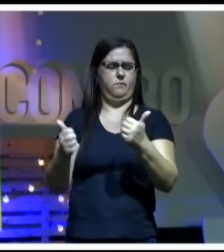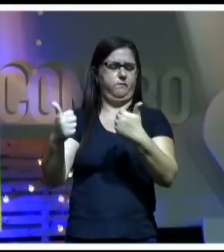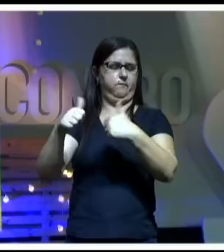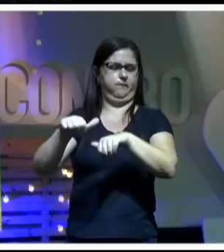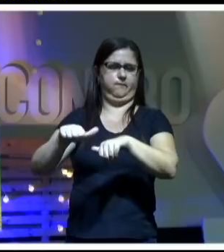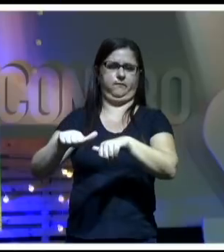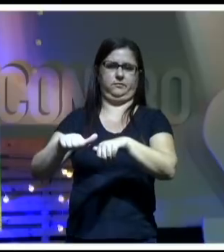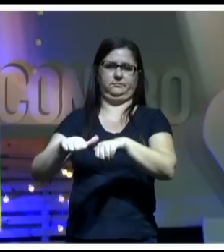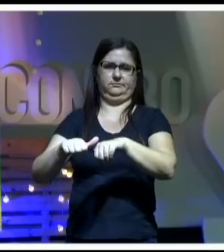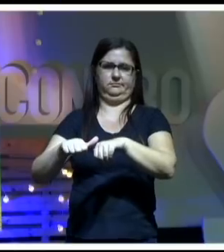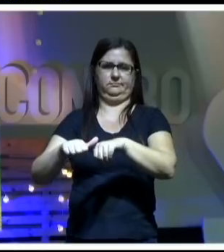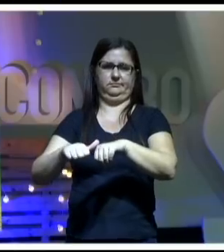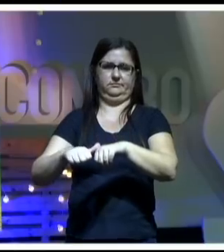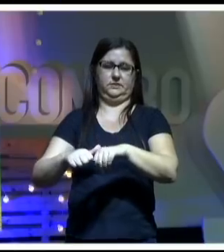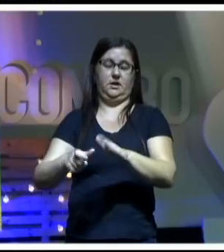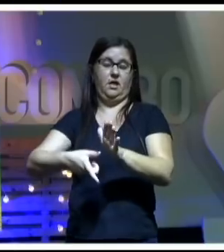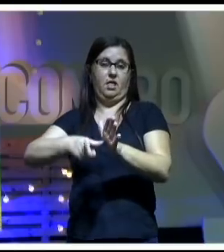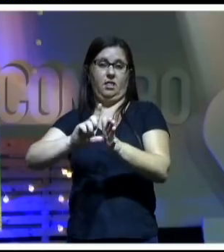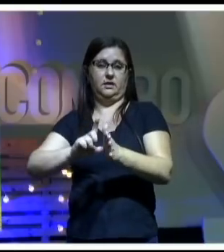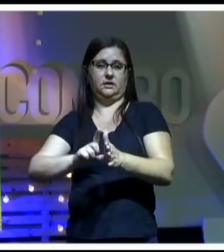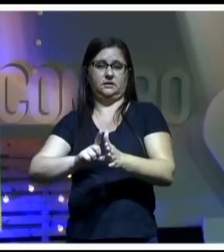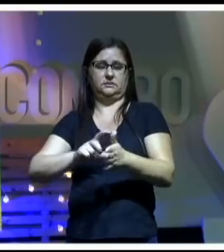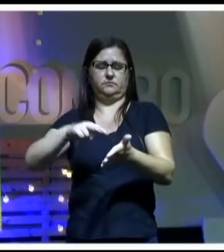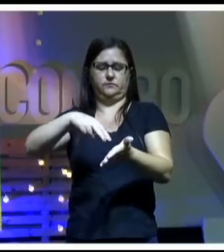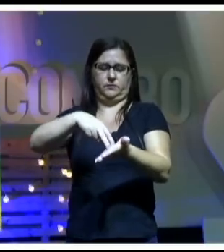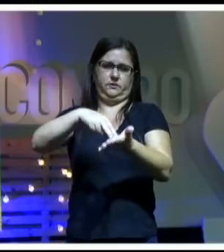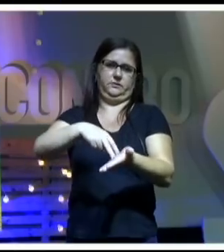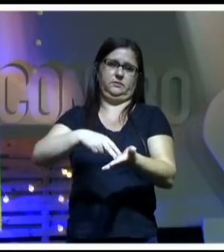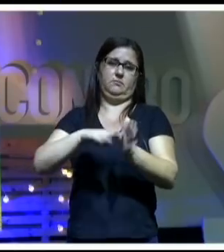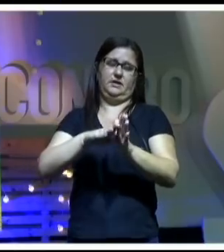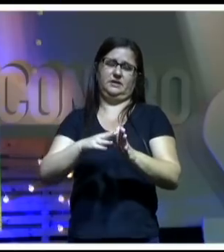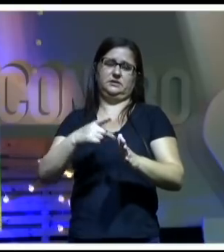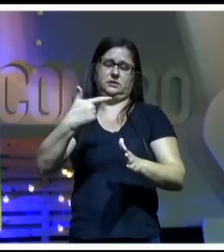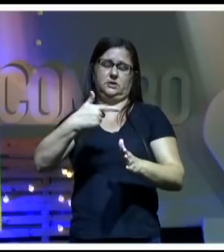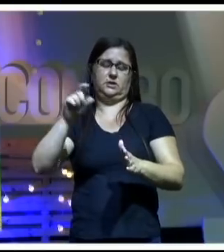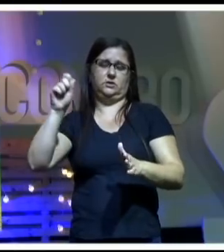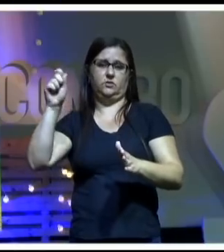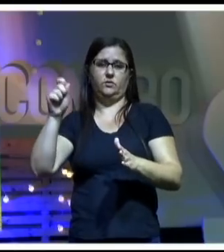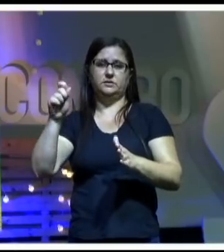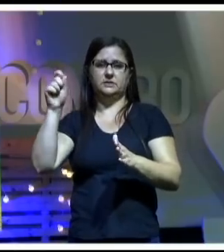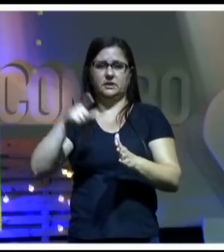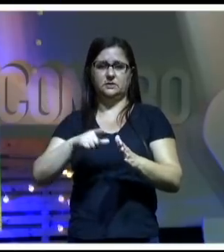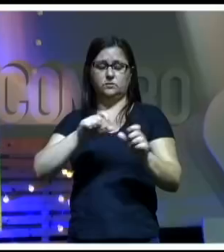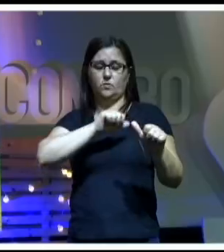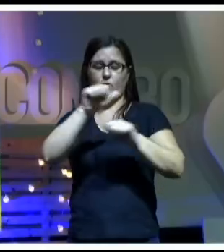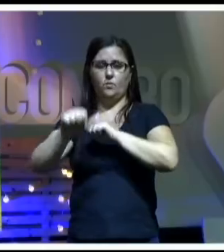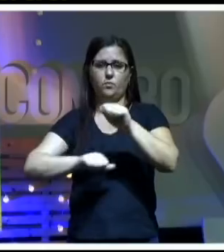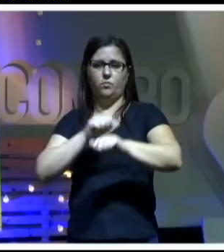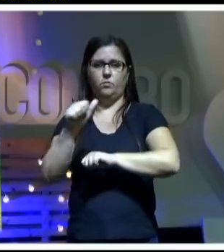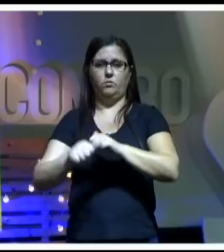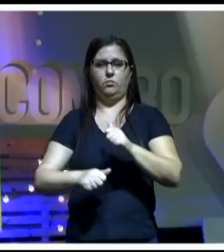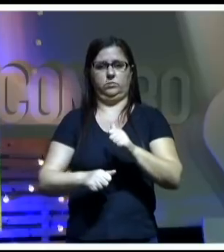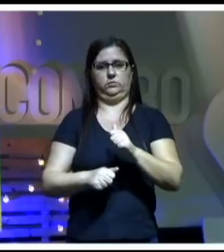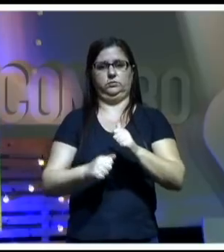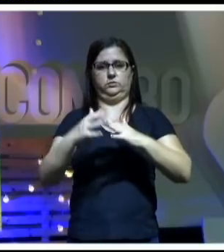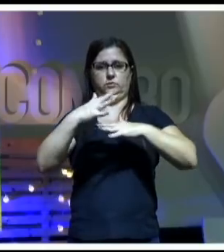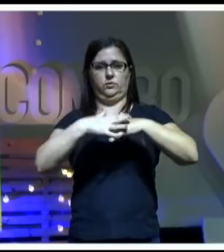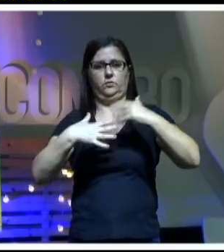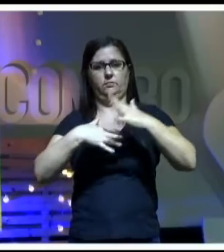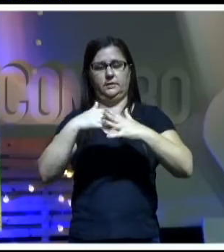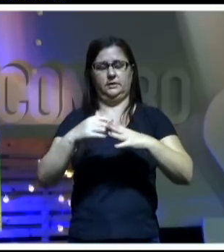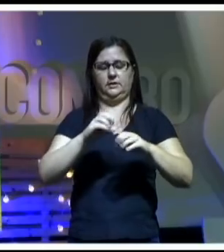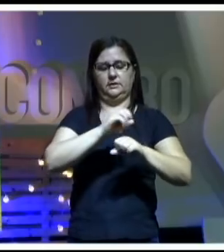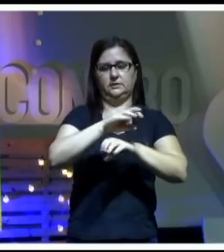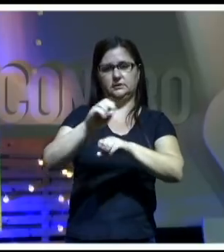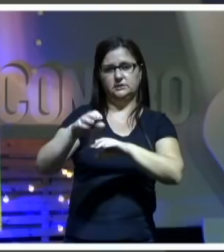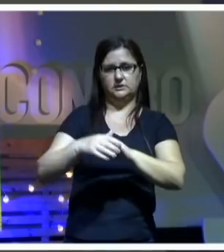se estabilizar recentemente já que agora mais de dois terços dos seminários mudaram as opções de graduação online veja